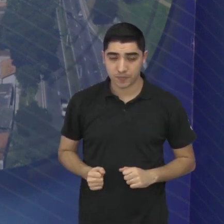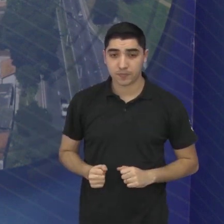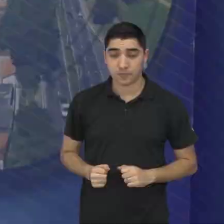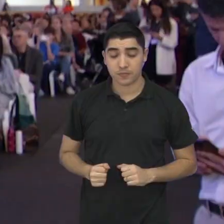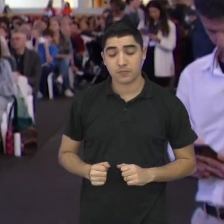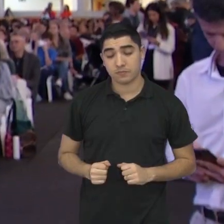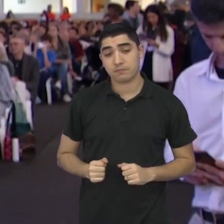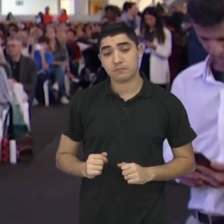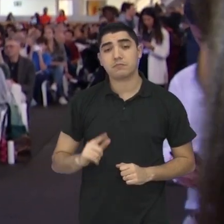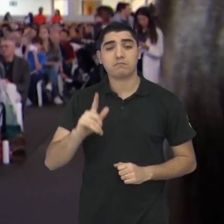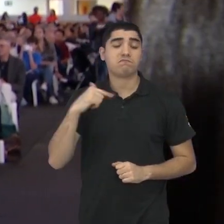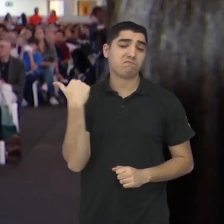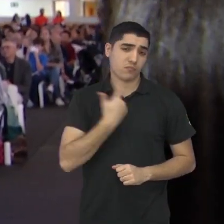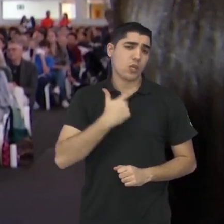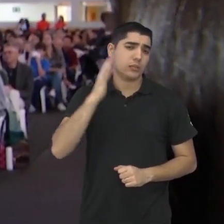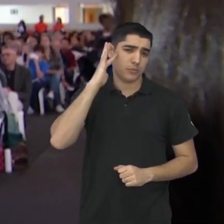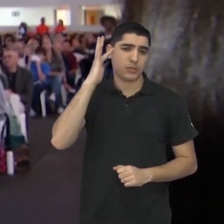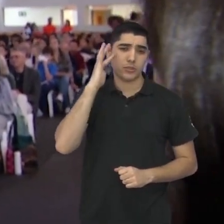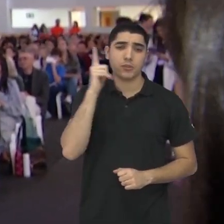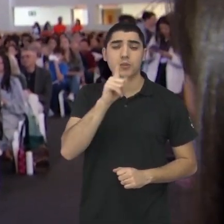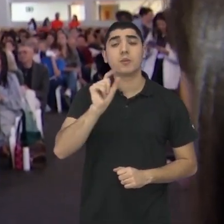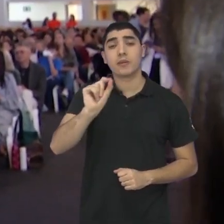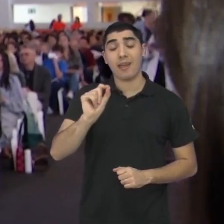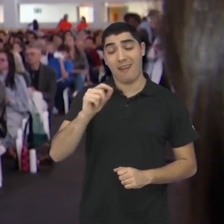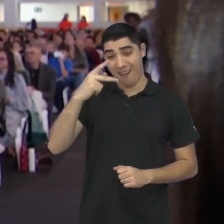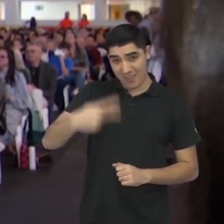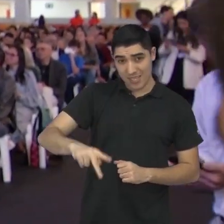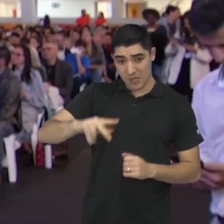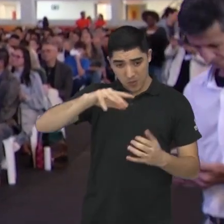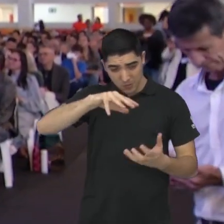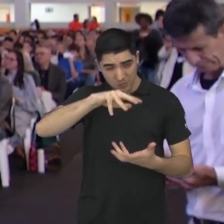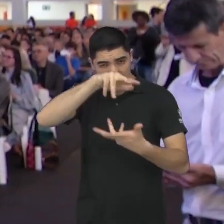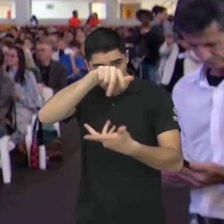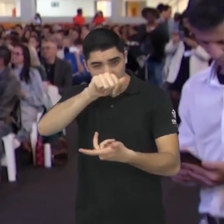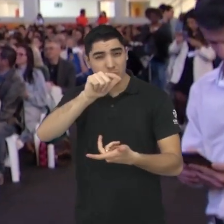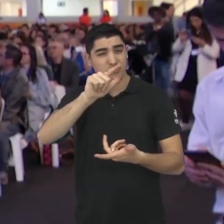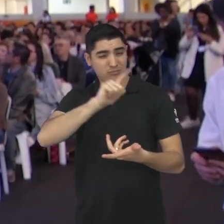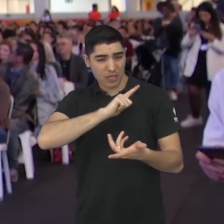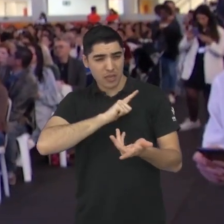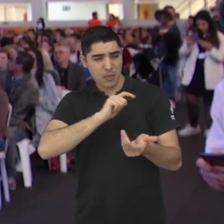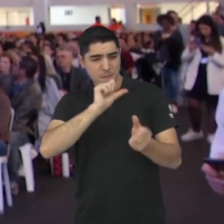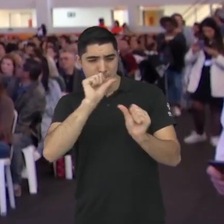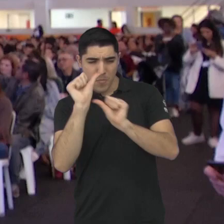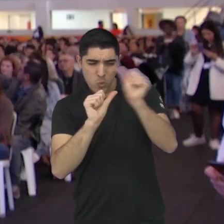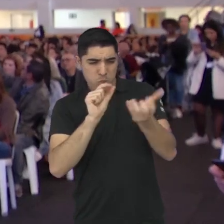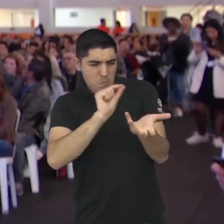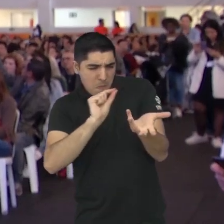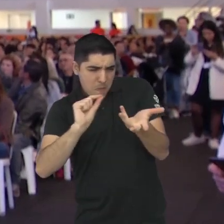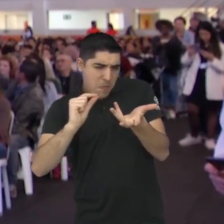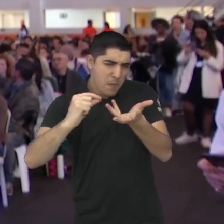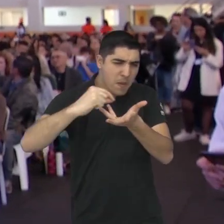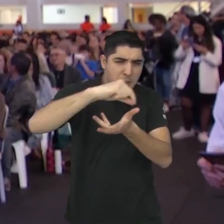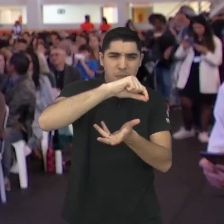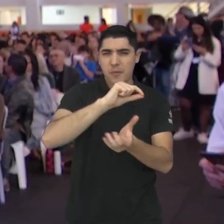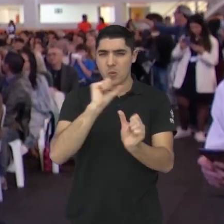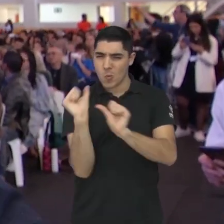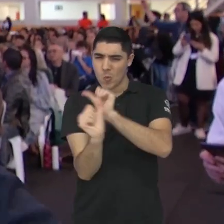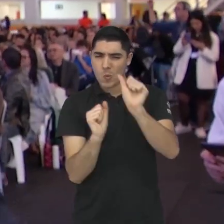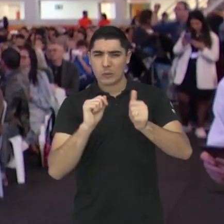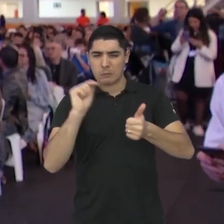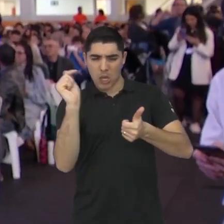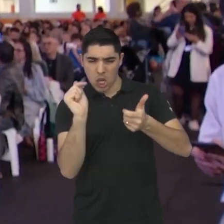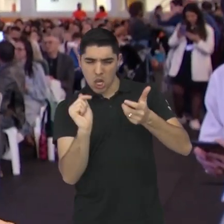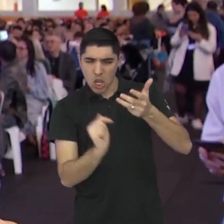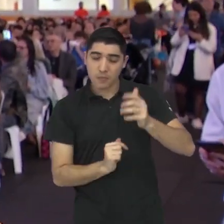conferir. A gente pode imaginar que o mundo passou por várias mudanças ao longo da sua vida, né, a